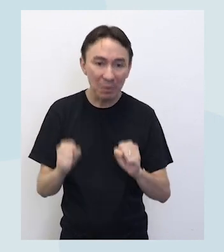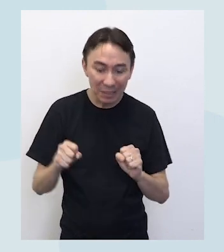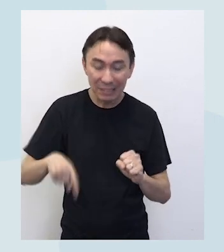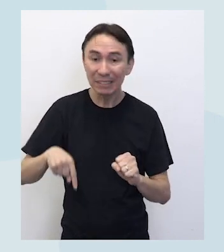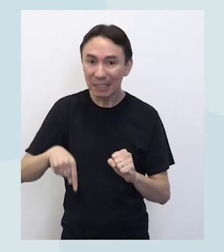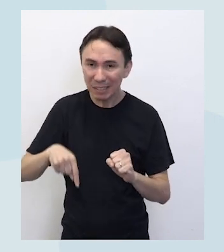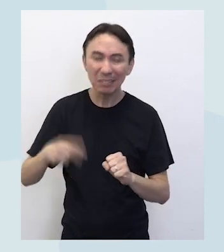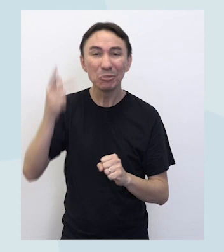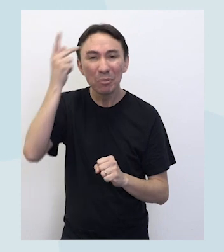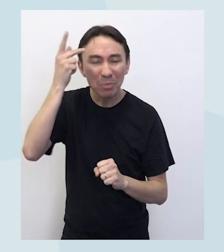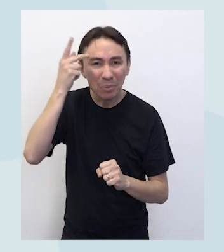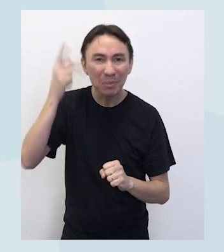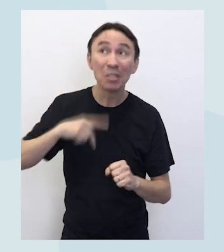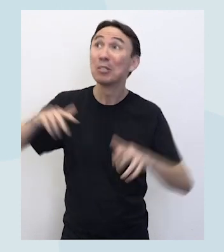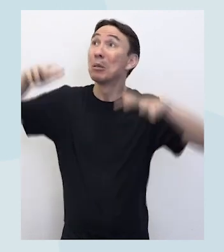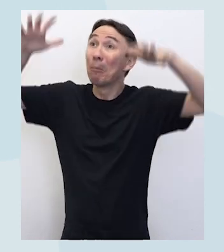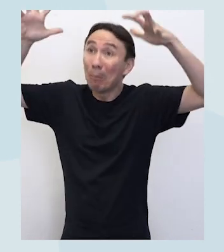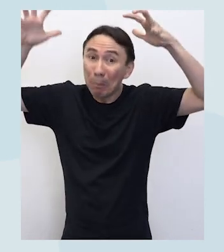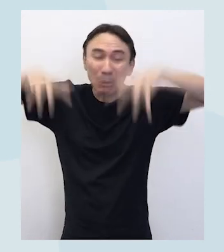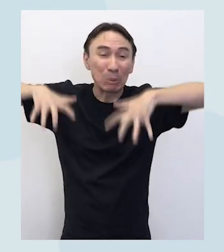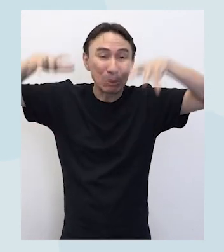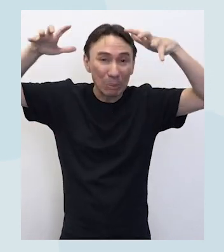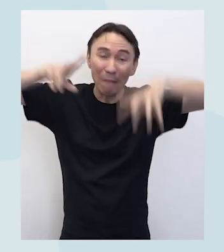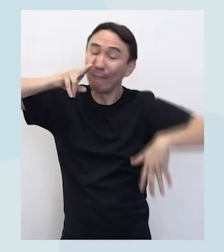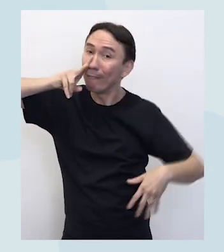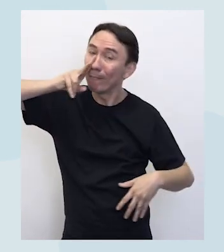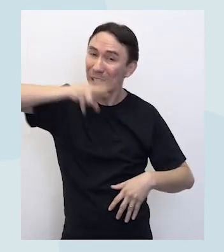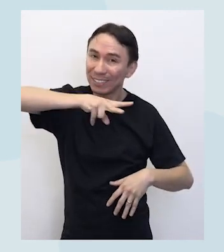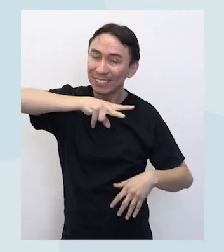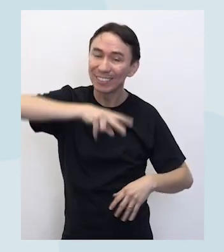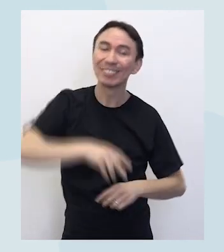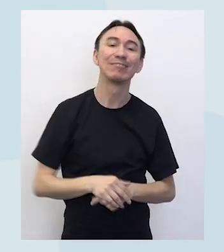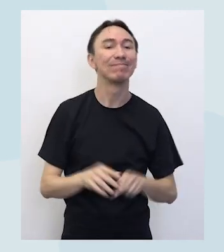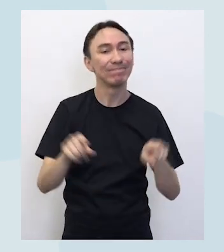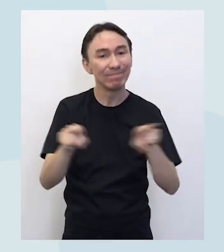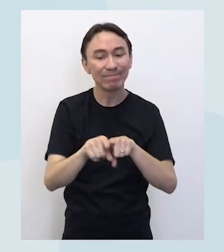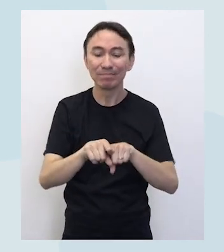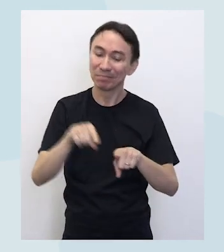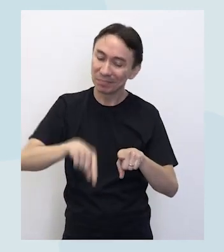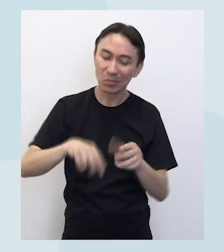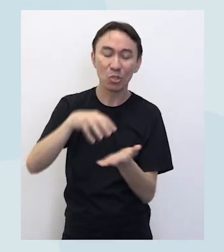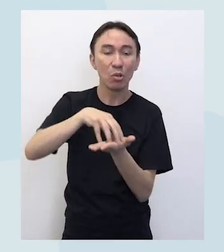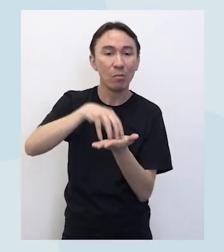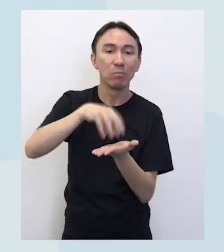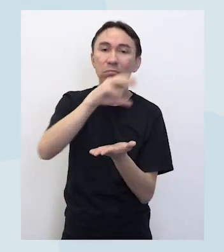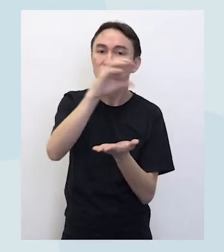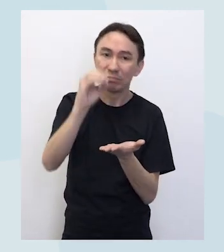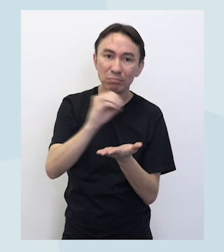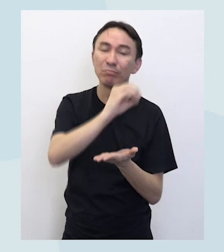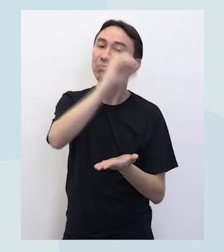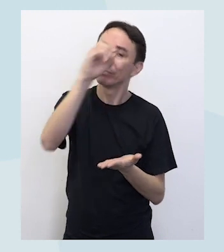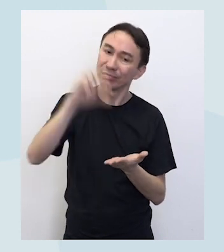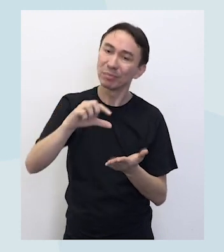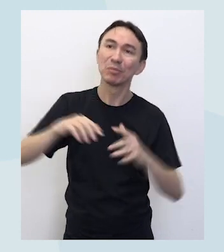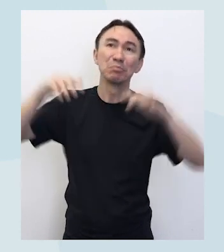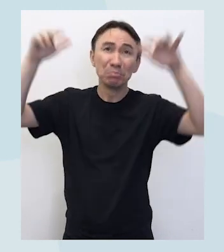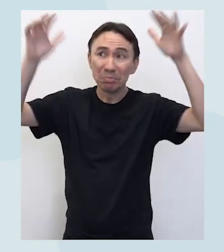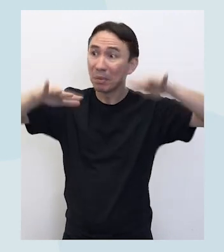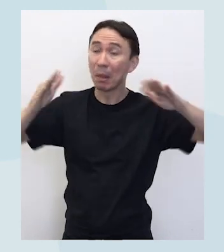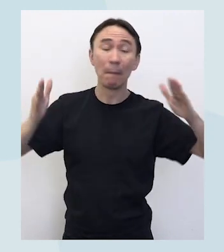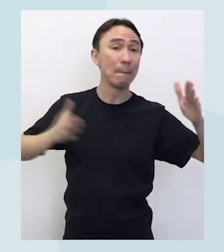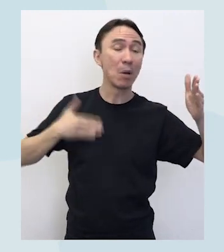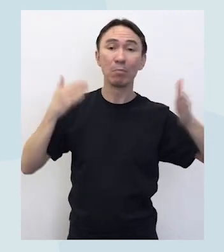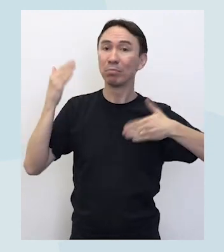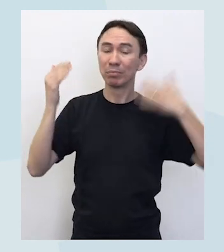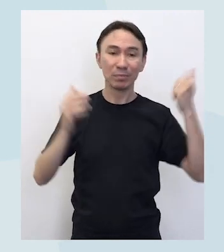Paulo em decorrência das fortes chuvas que estão acontecendo na região, nós aqui na EFAP também fomos surpreendidos pela chuva e a luz,